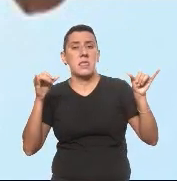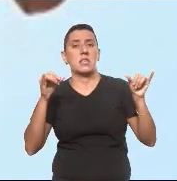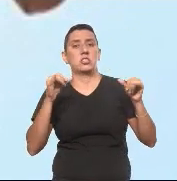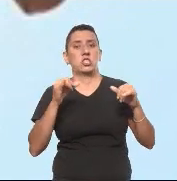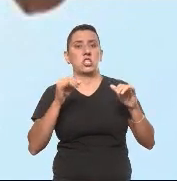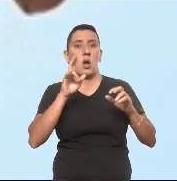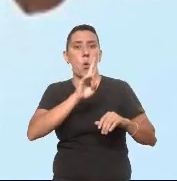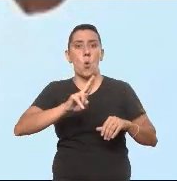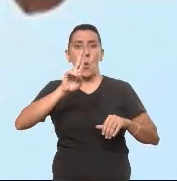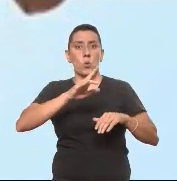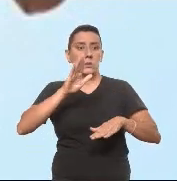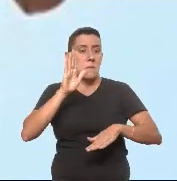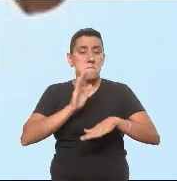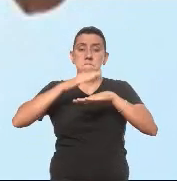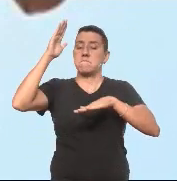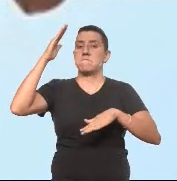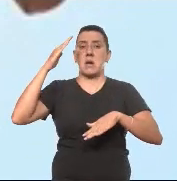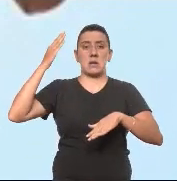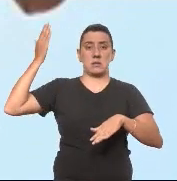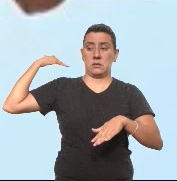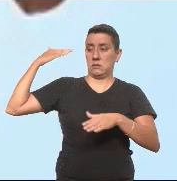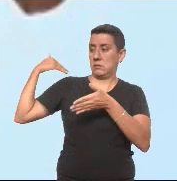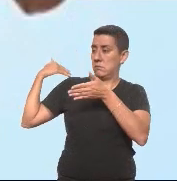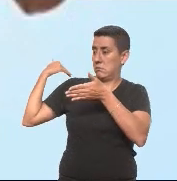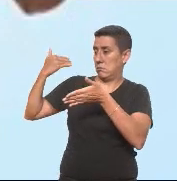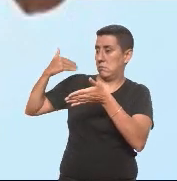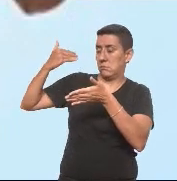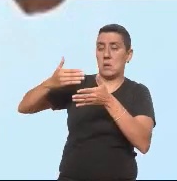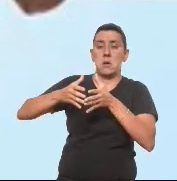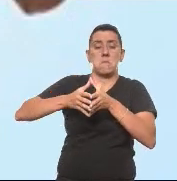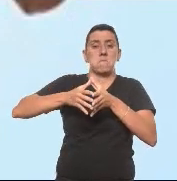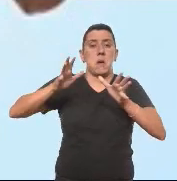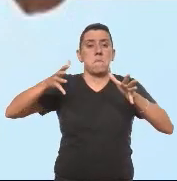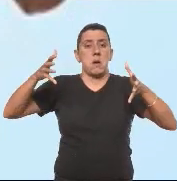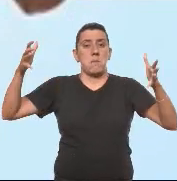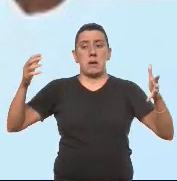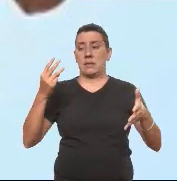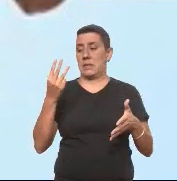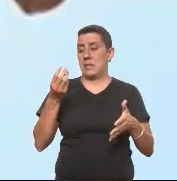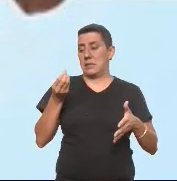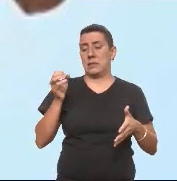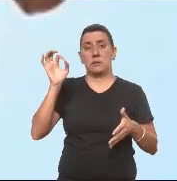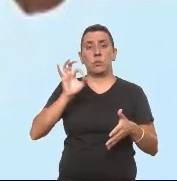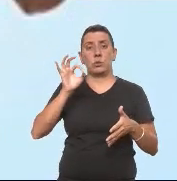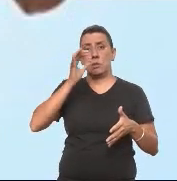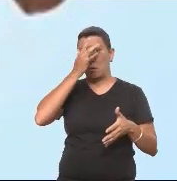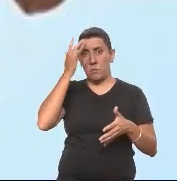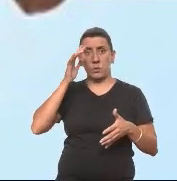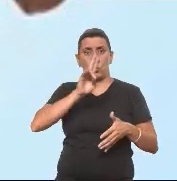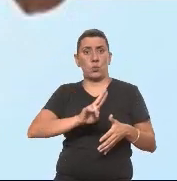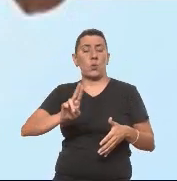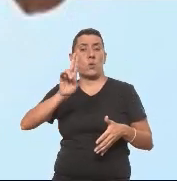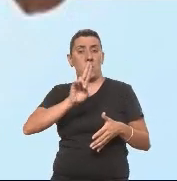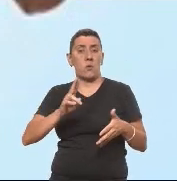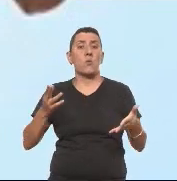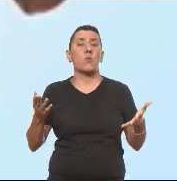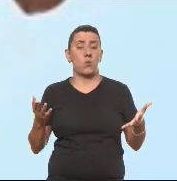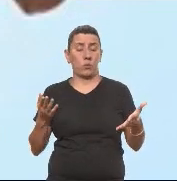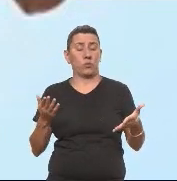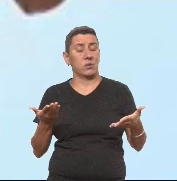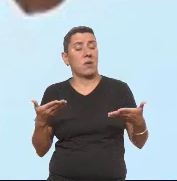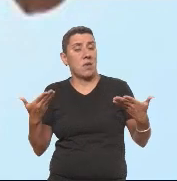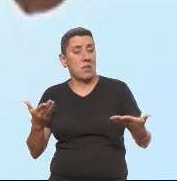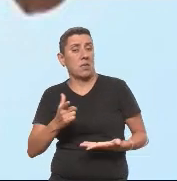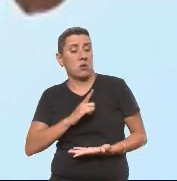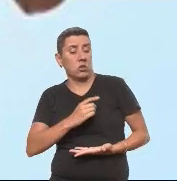2008 uma perspectiva até 2035 de crescer 36 por cento né então e existe a